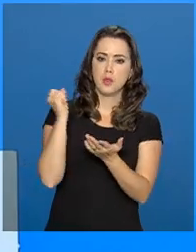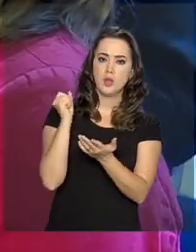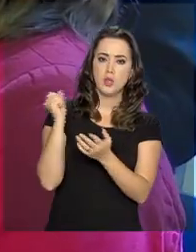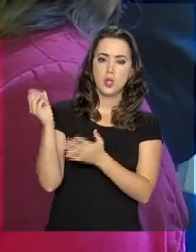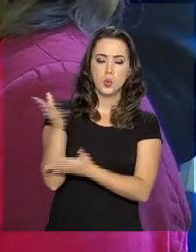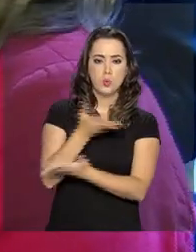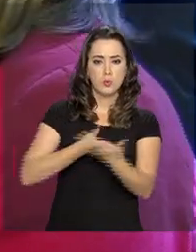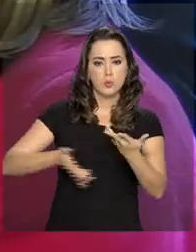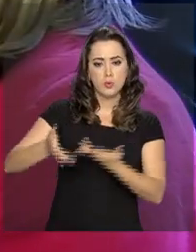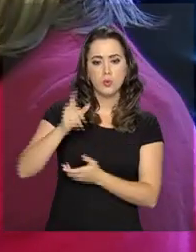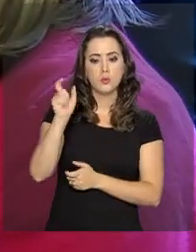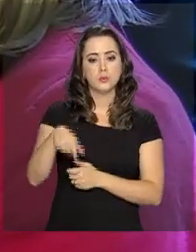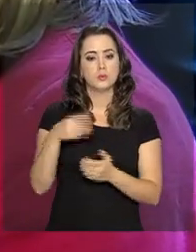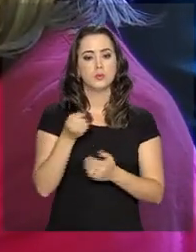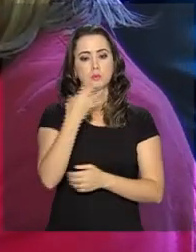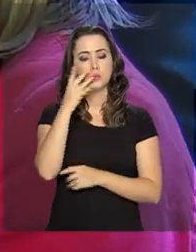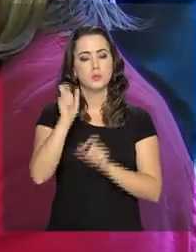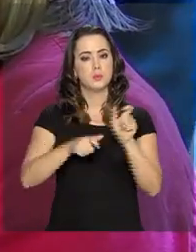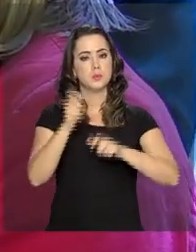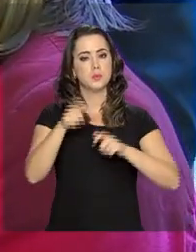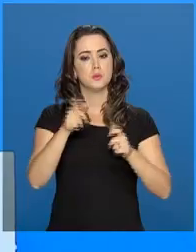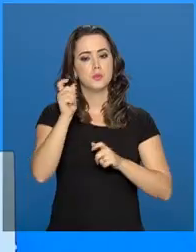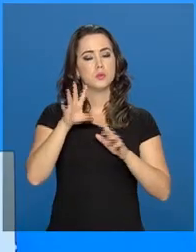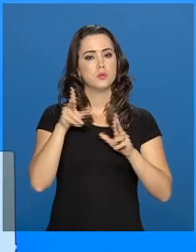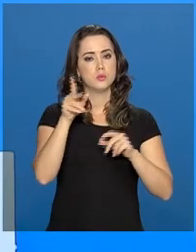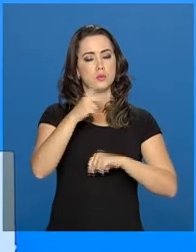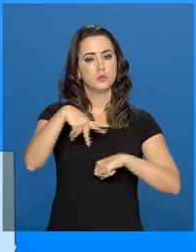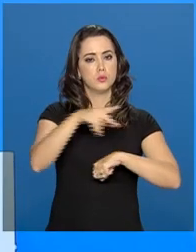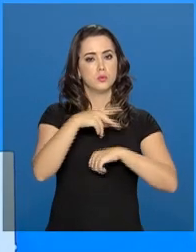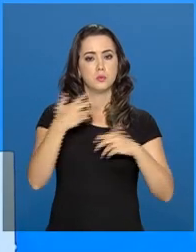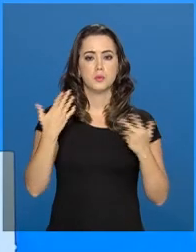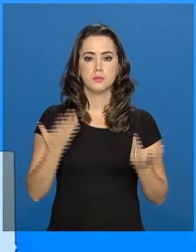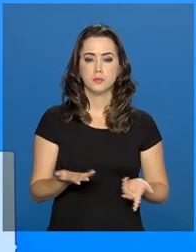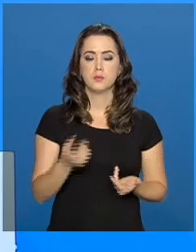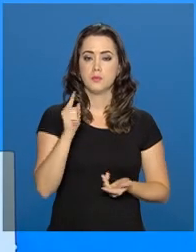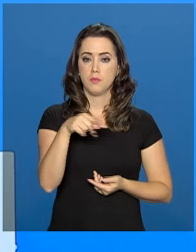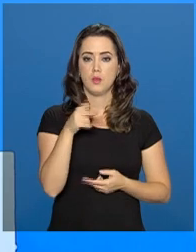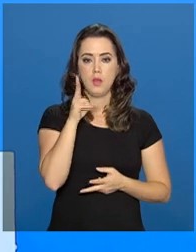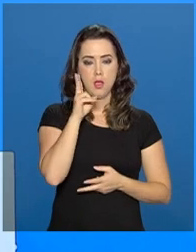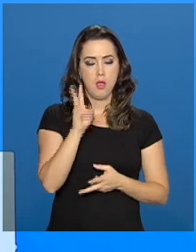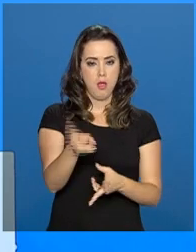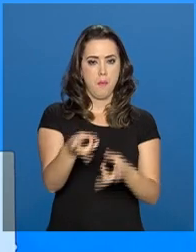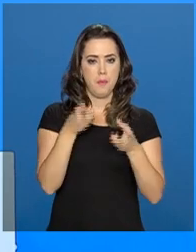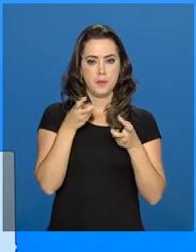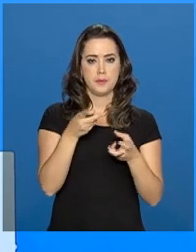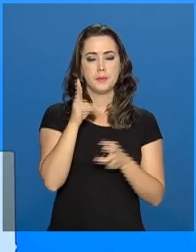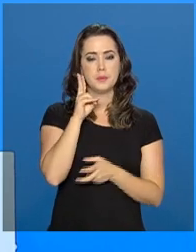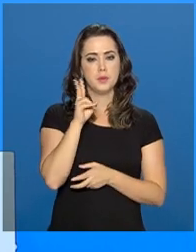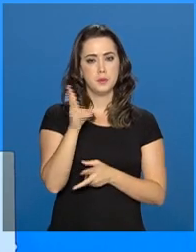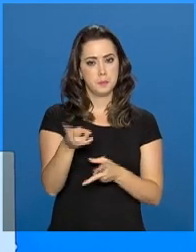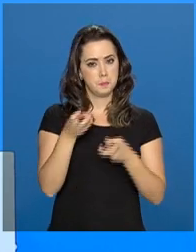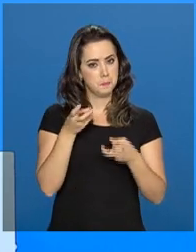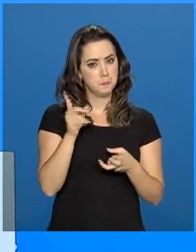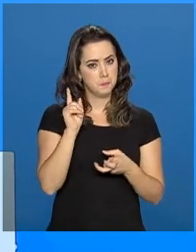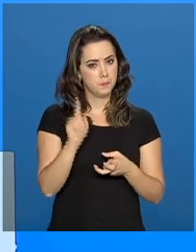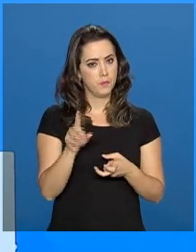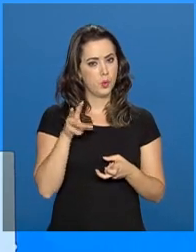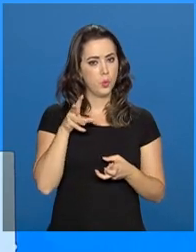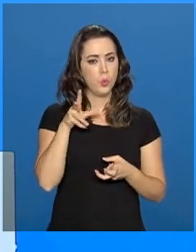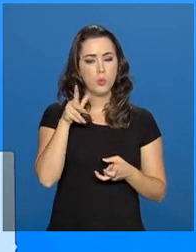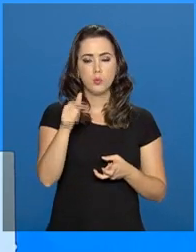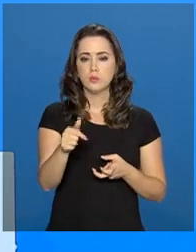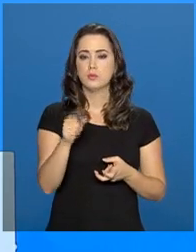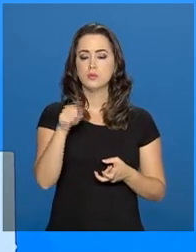todos para o bem-estar de todos os povos. Eu pude verificar que